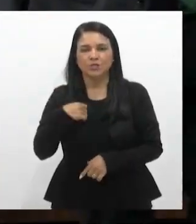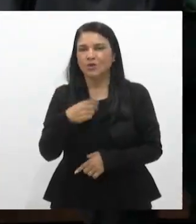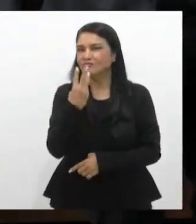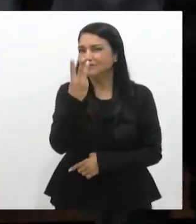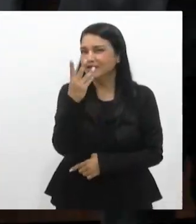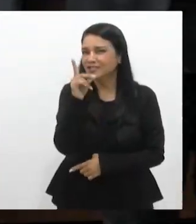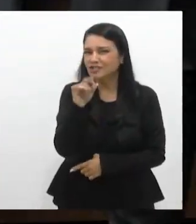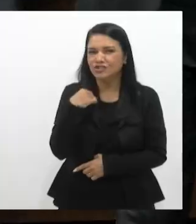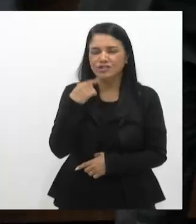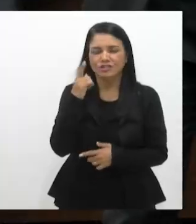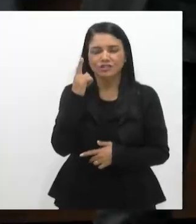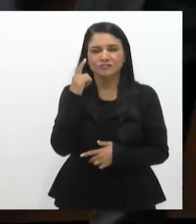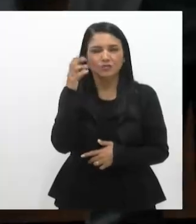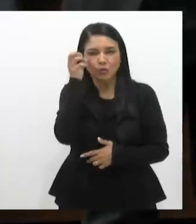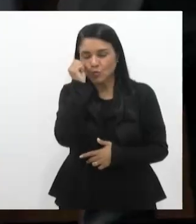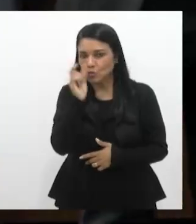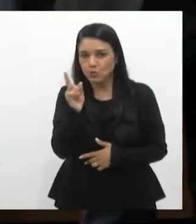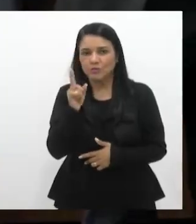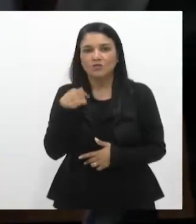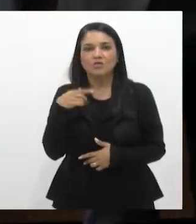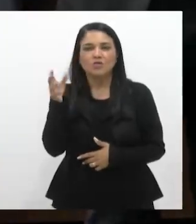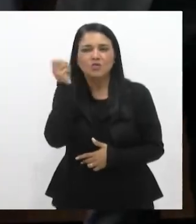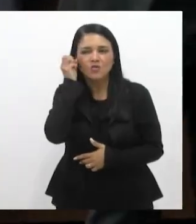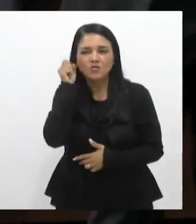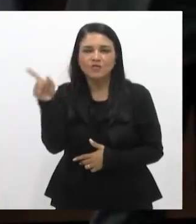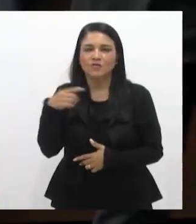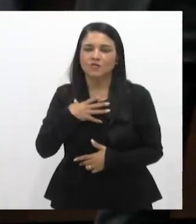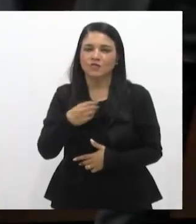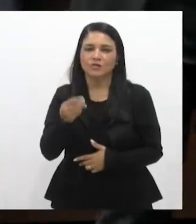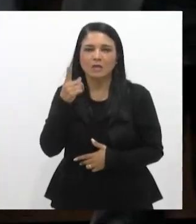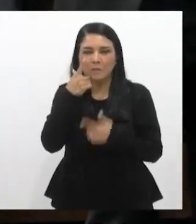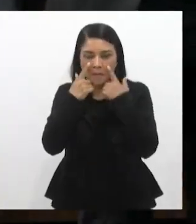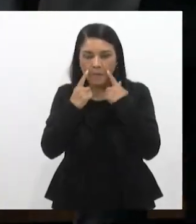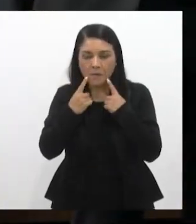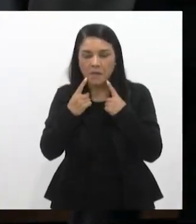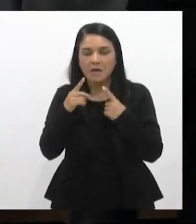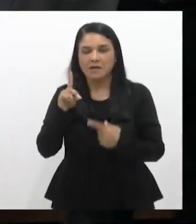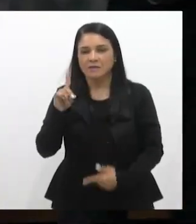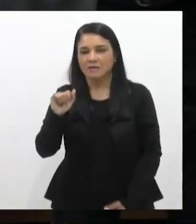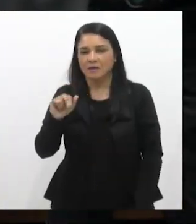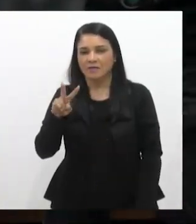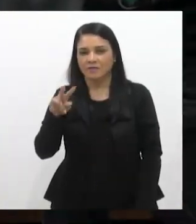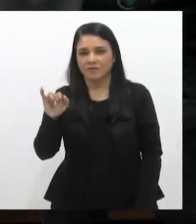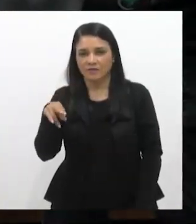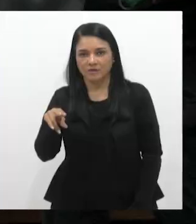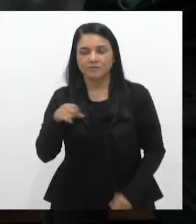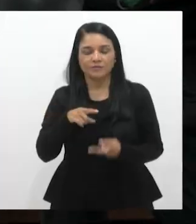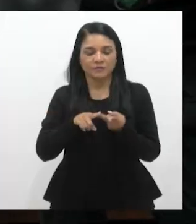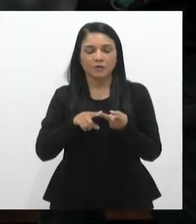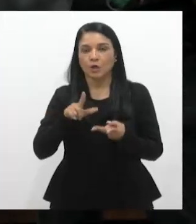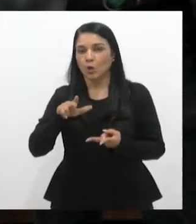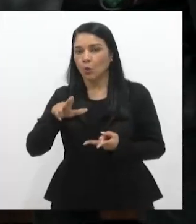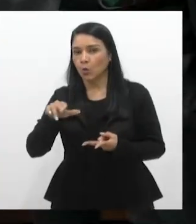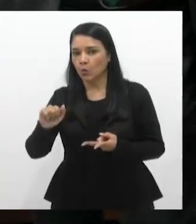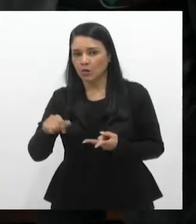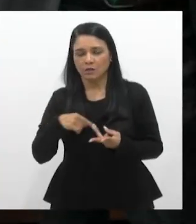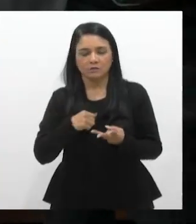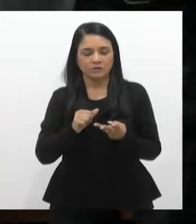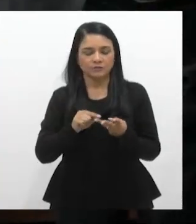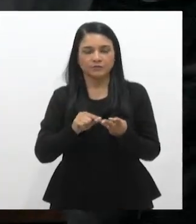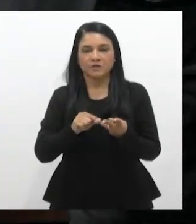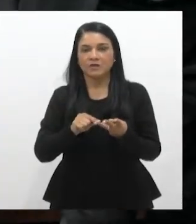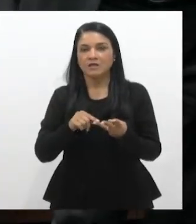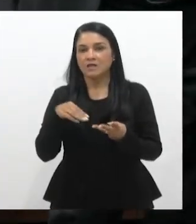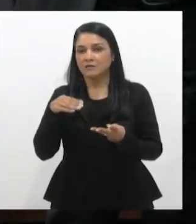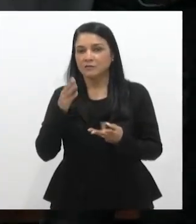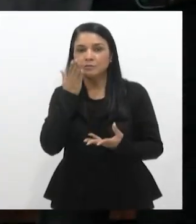escutando o choro do filho dele, o Davizinho, a Priscila, a esposa dele, o Lucas. Uma família muito amada lá naquela região. O Maninho